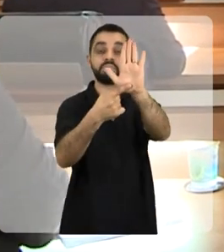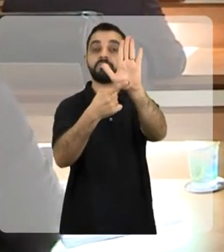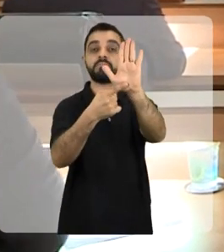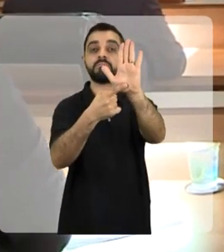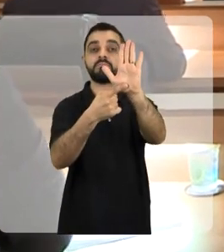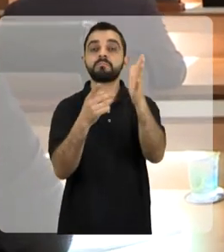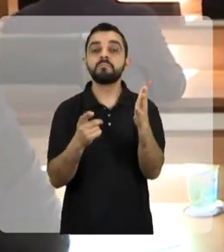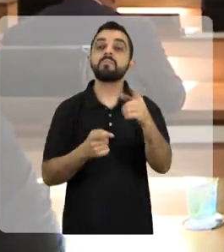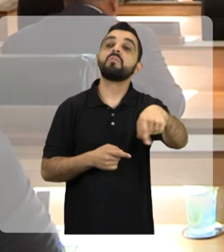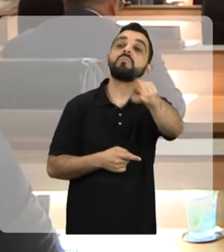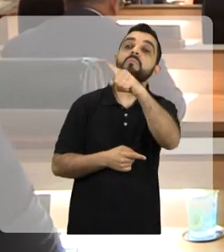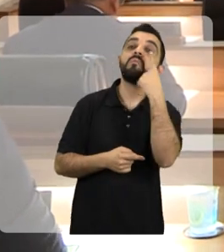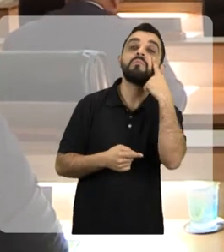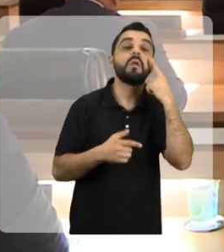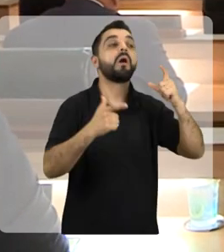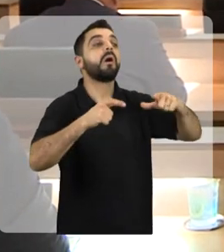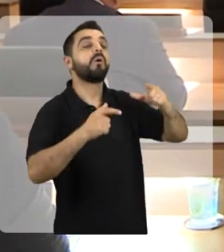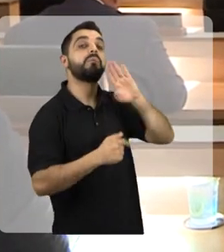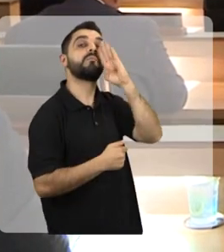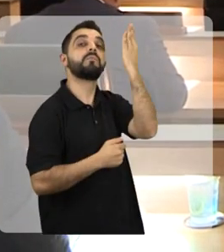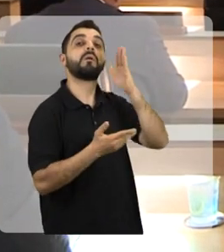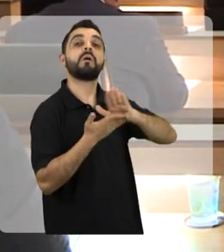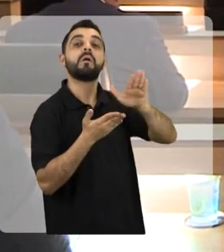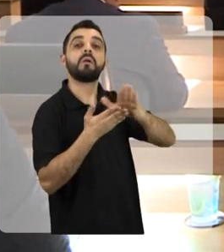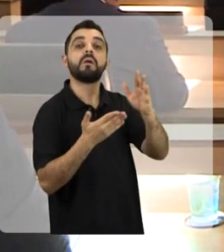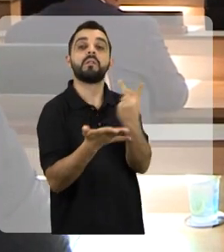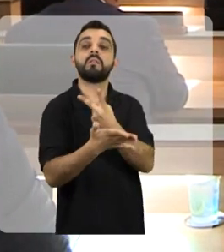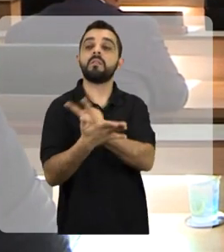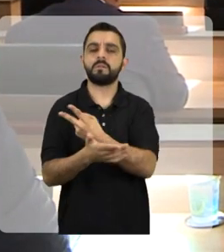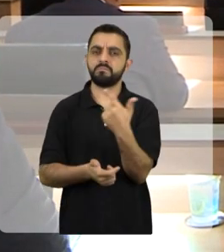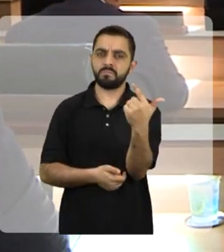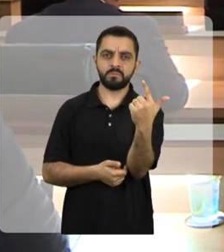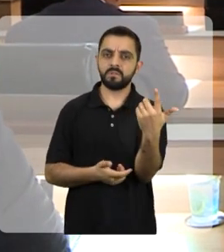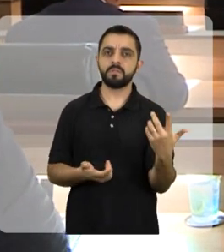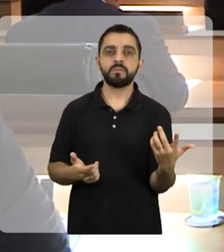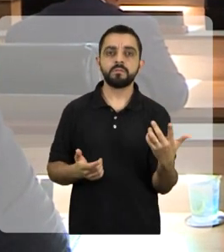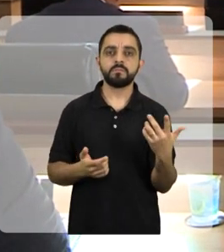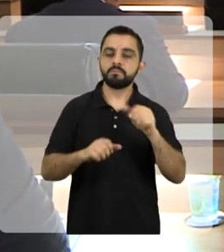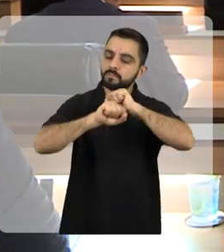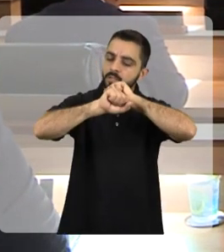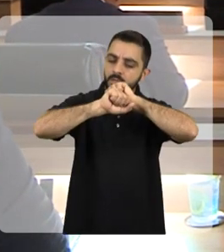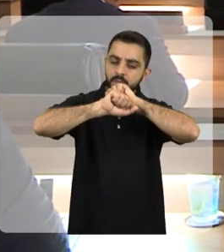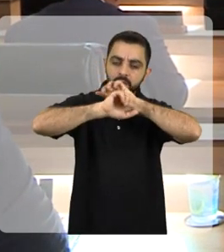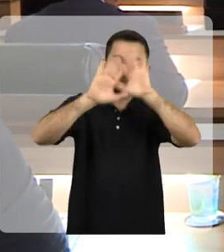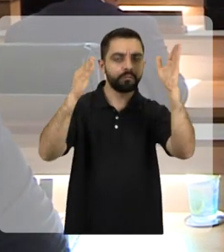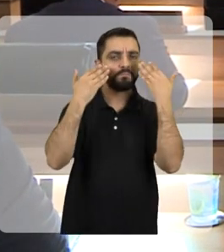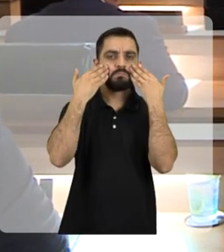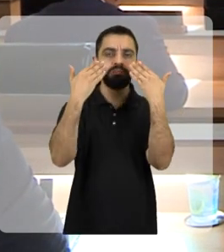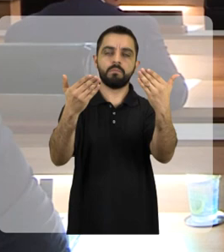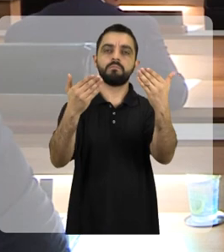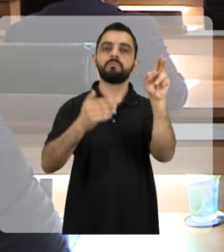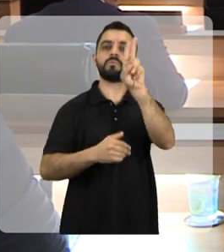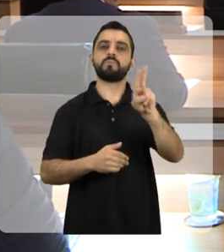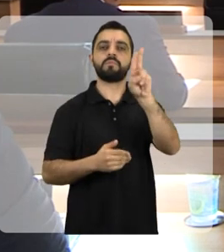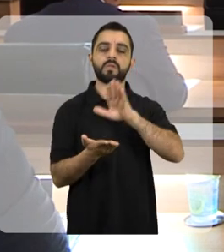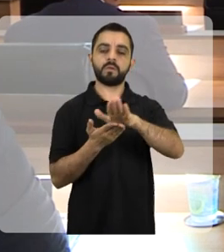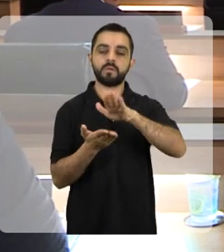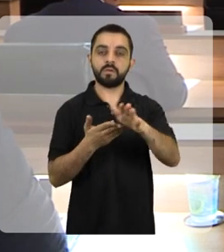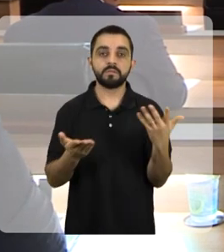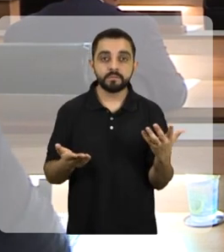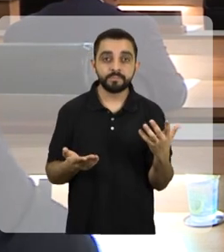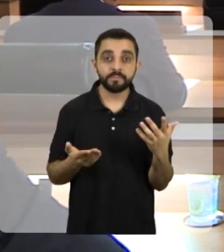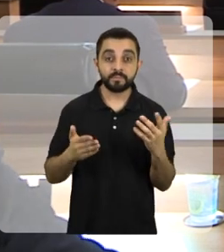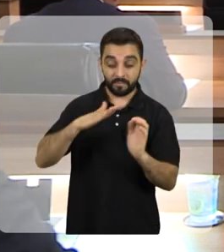gostaria que alguém apontasse aonde existe um ponto cego dentro do orçamento das nossas universidades. Não existe